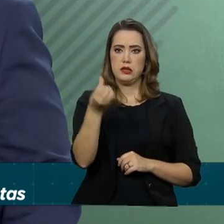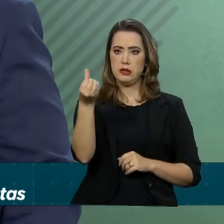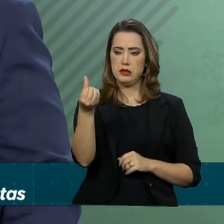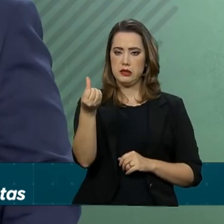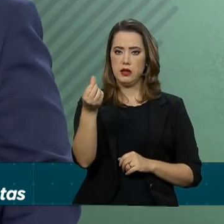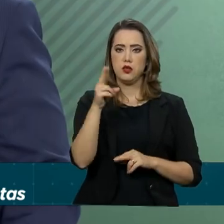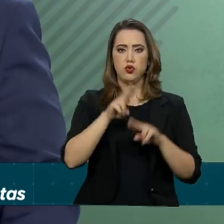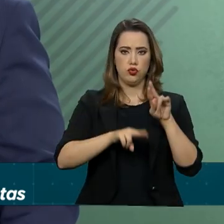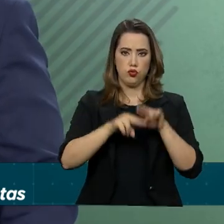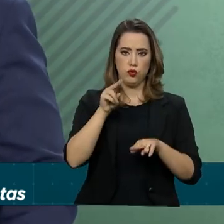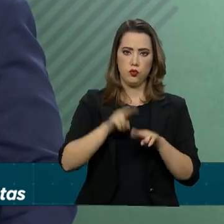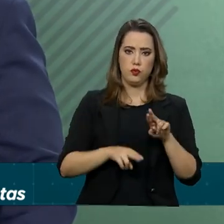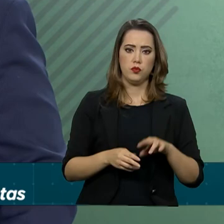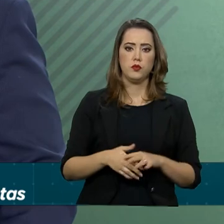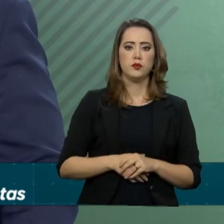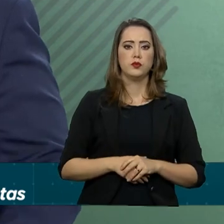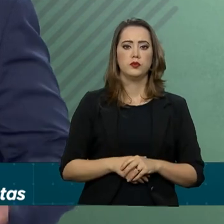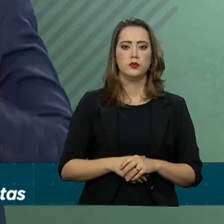6.